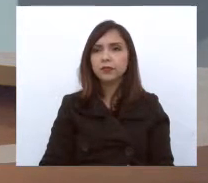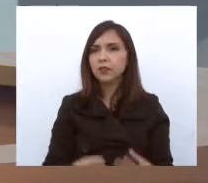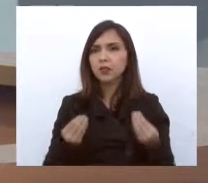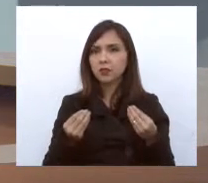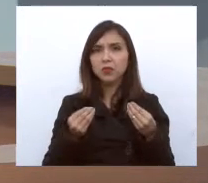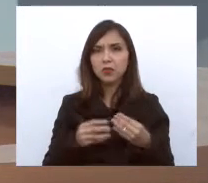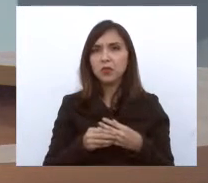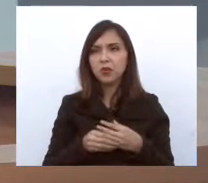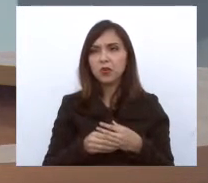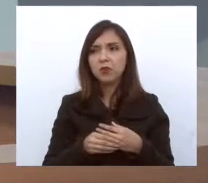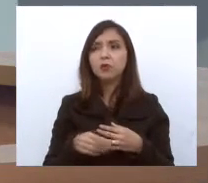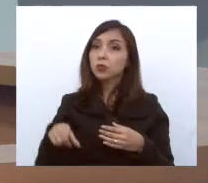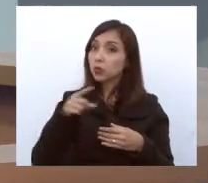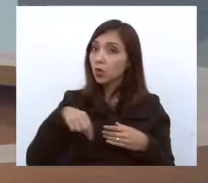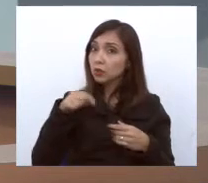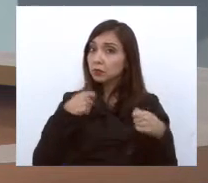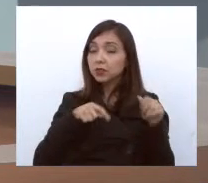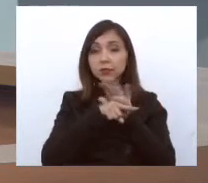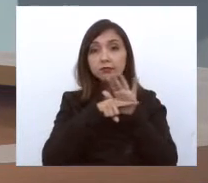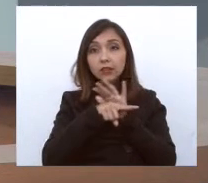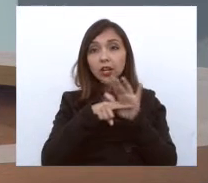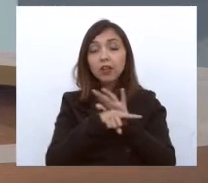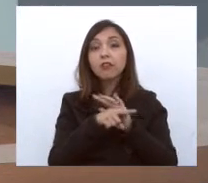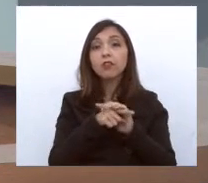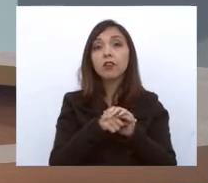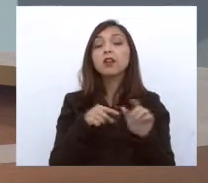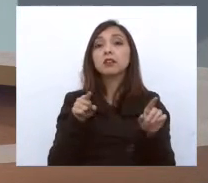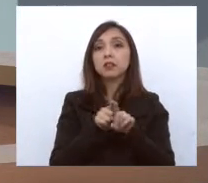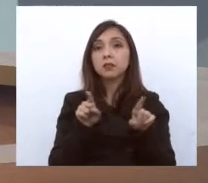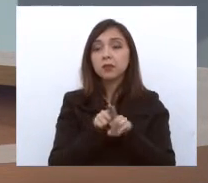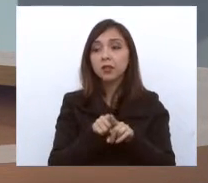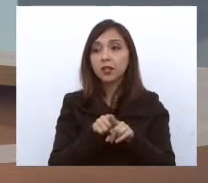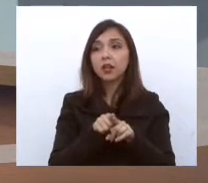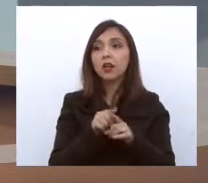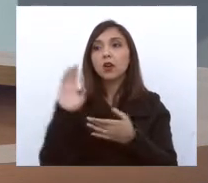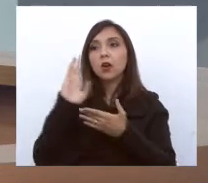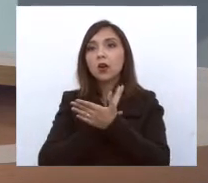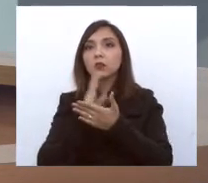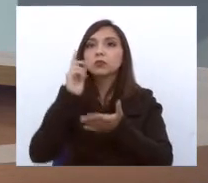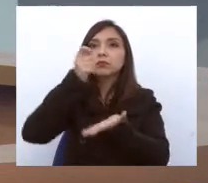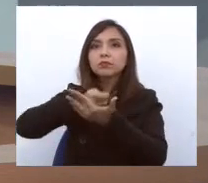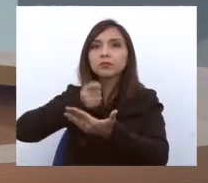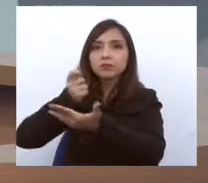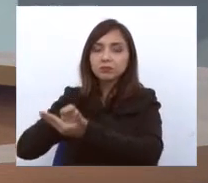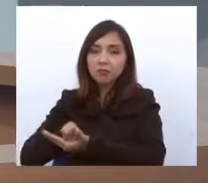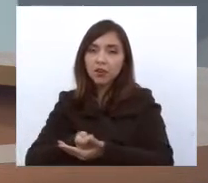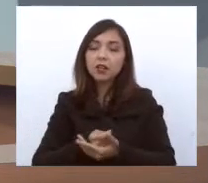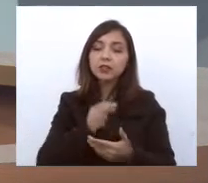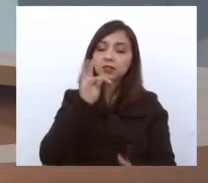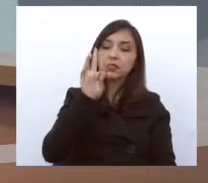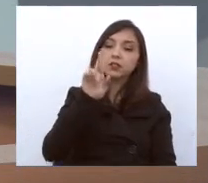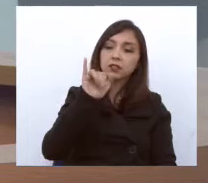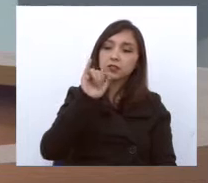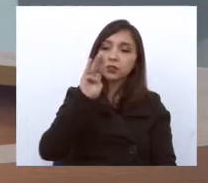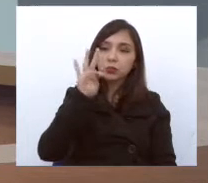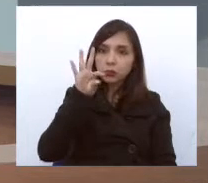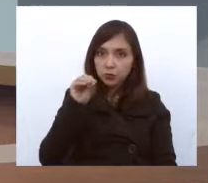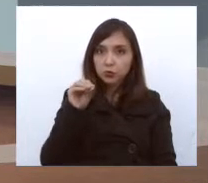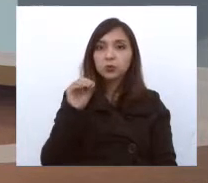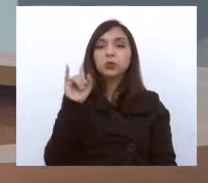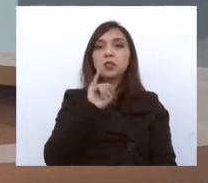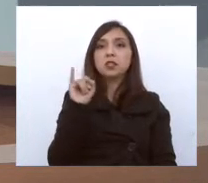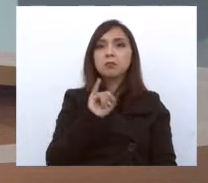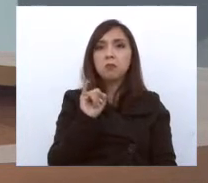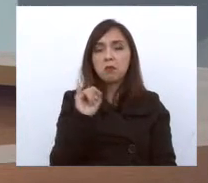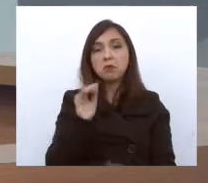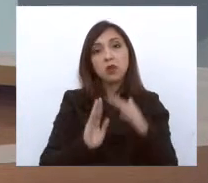Absurdo dos absurdos. Aliás, nós temos que rever, inclusive, senhor presidente, os pagamentos de tributos, de impostos, que